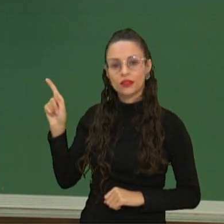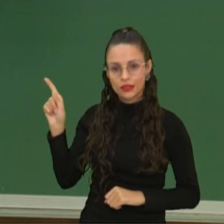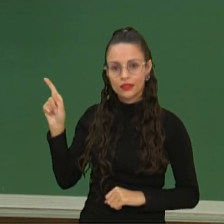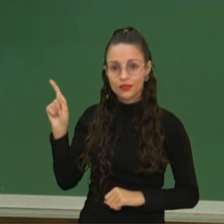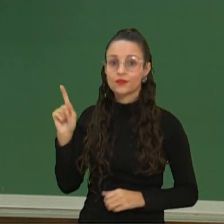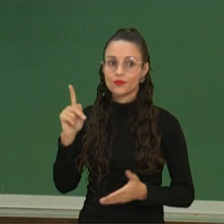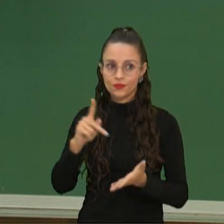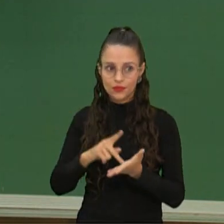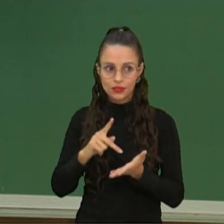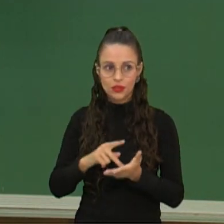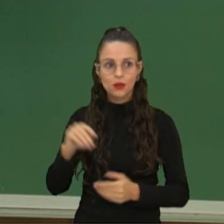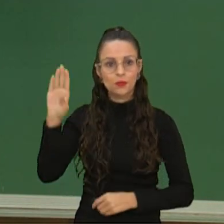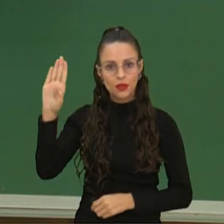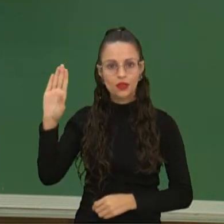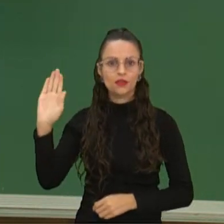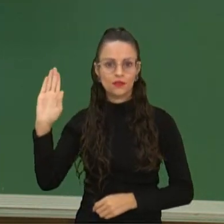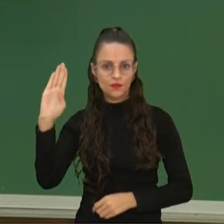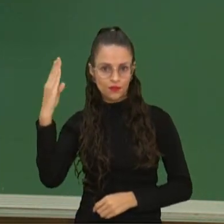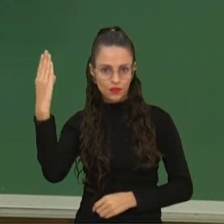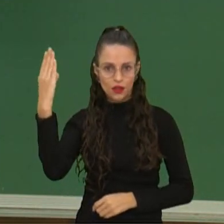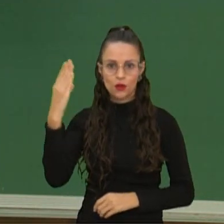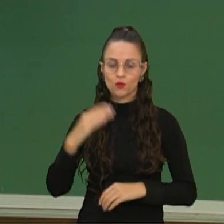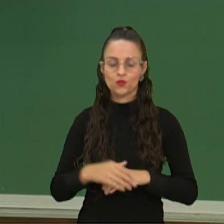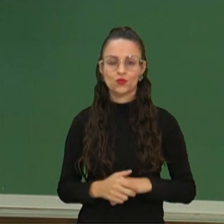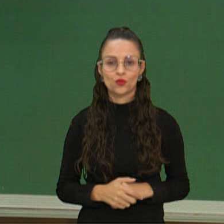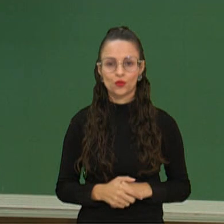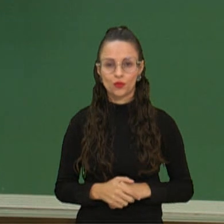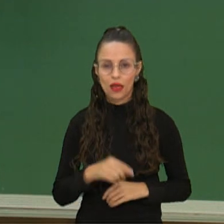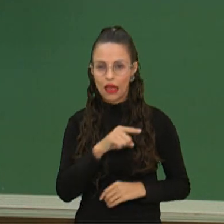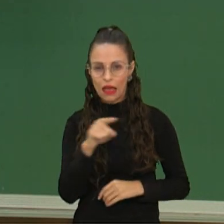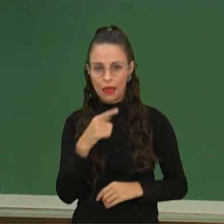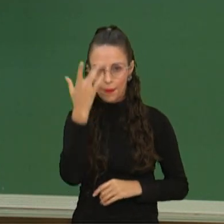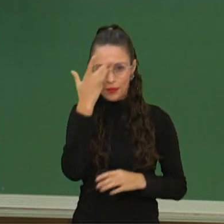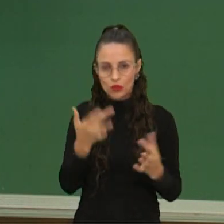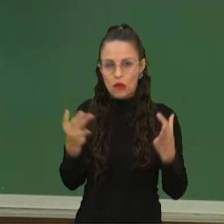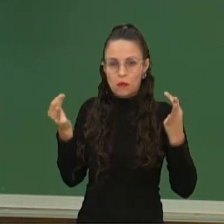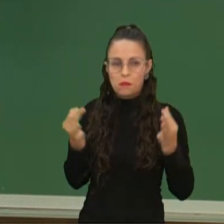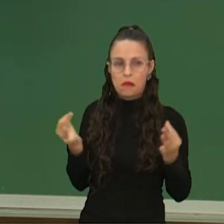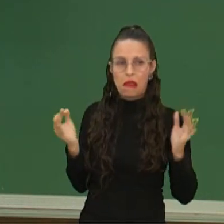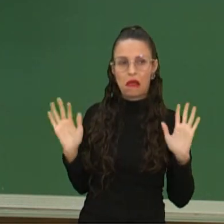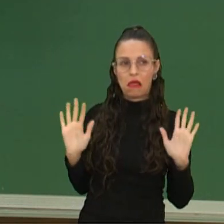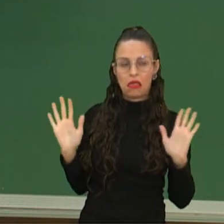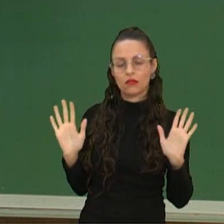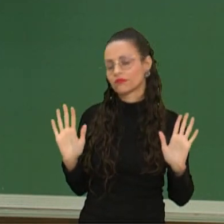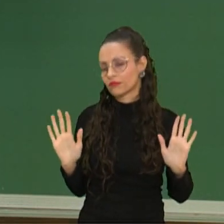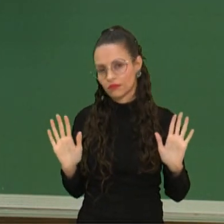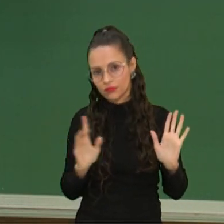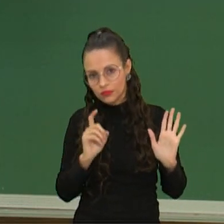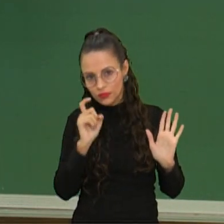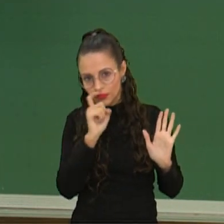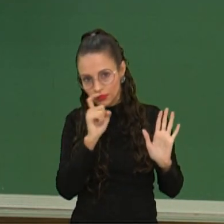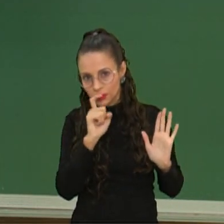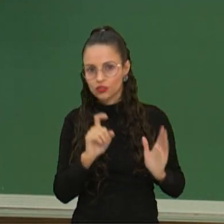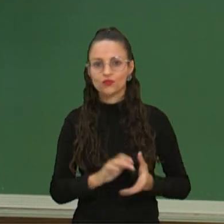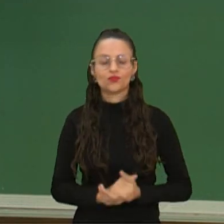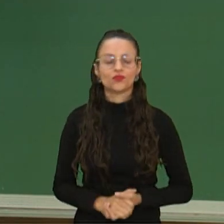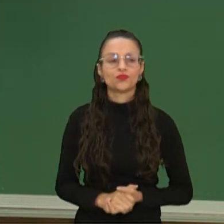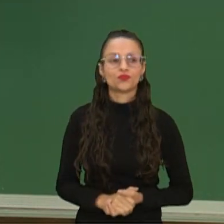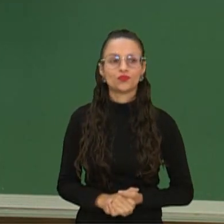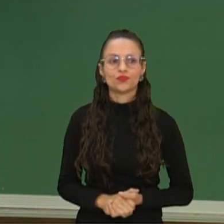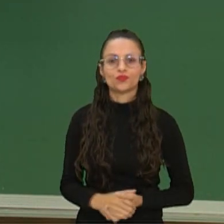B, false, essa história de que todo mundo é perfeito, a gente não precisa dar o nosso melhor porque é perfeito, isso não